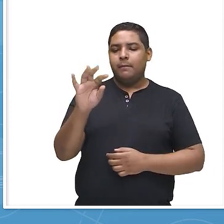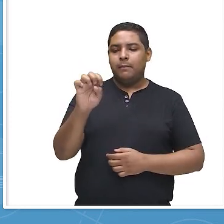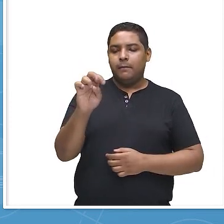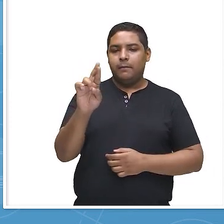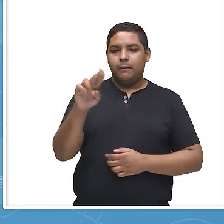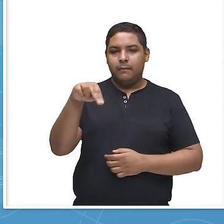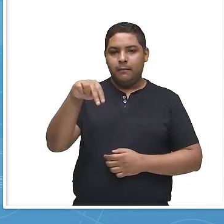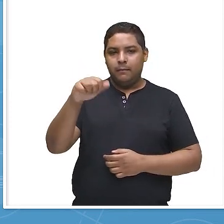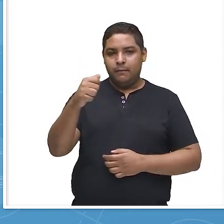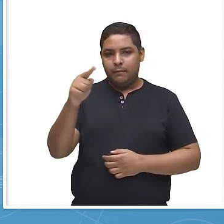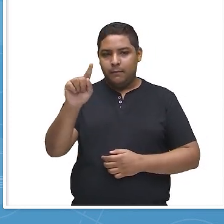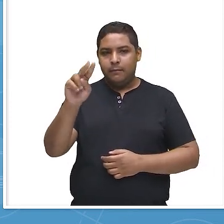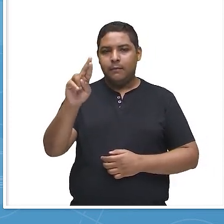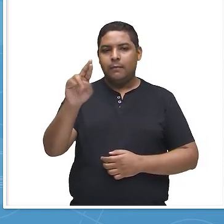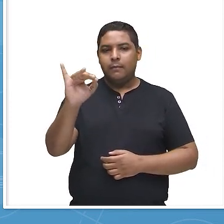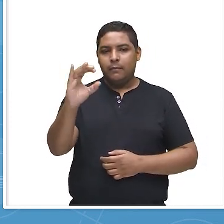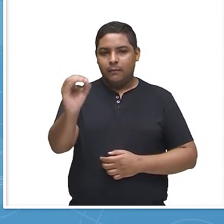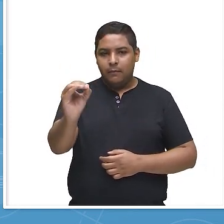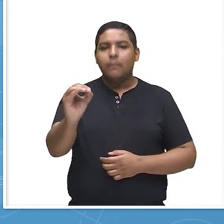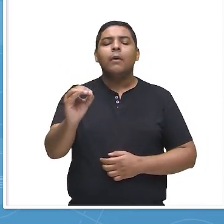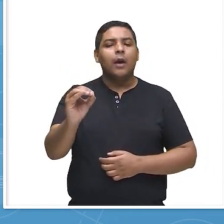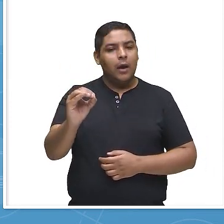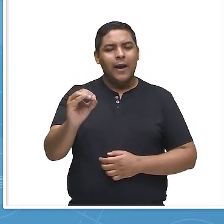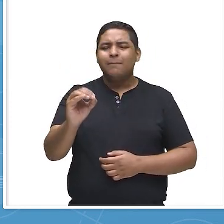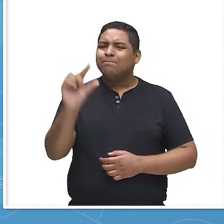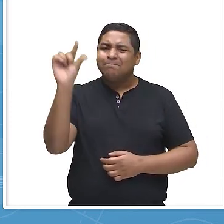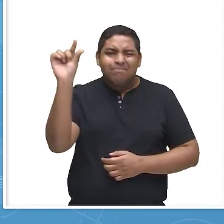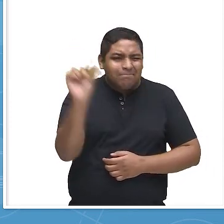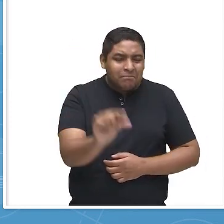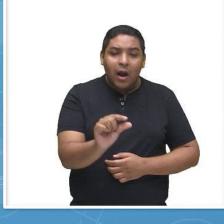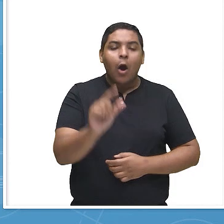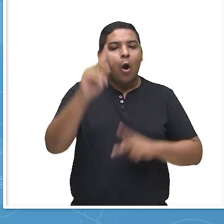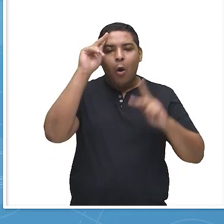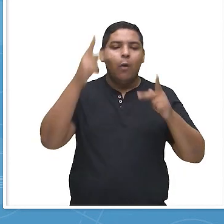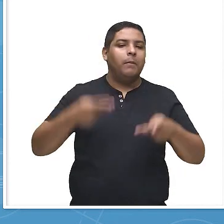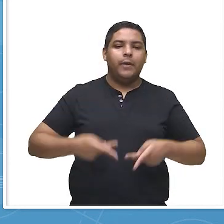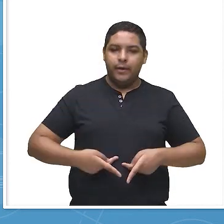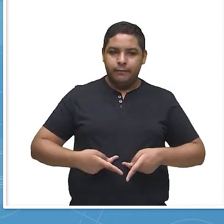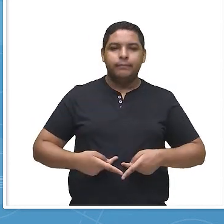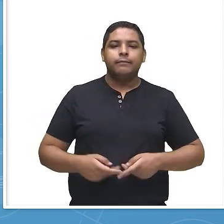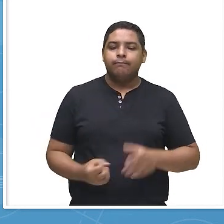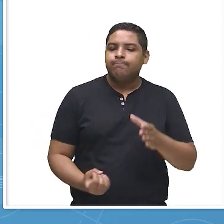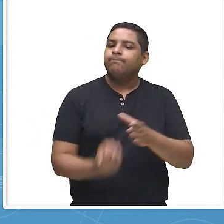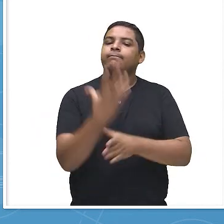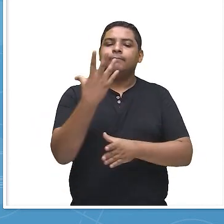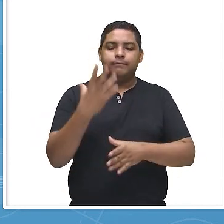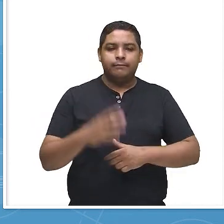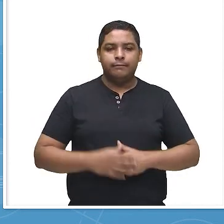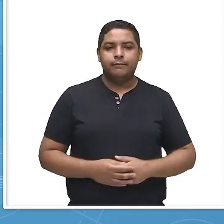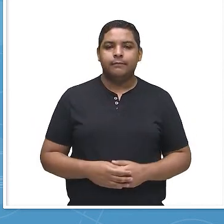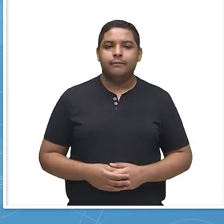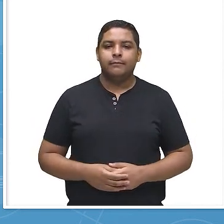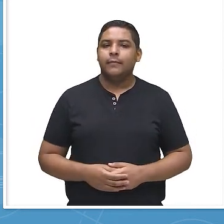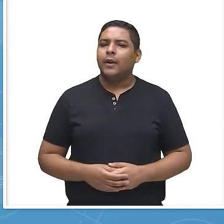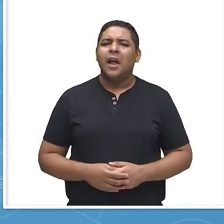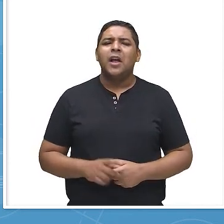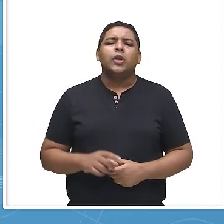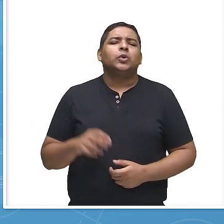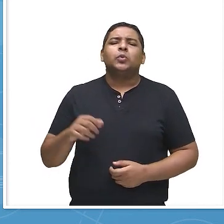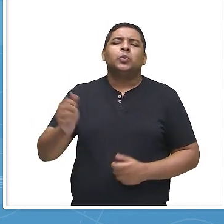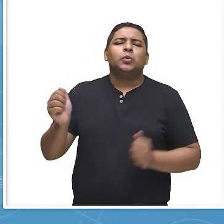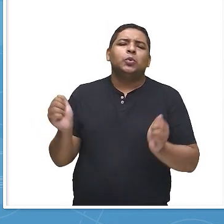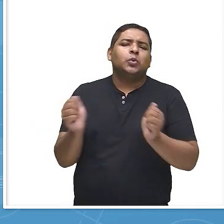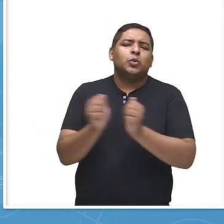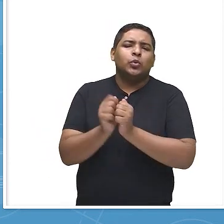Muito pequenininha a presença do homem. Tem gente que pensa que o ser humano esteve junto com os dinossauros, né? Mas isso